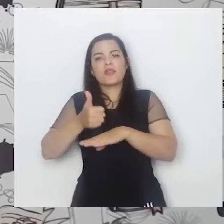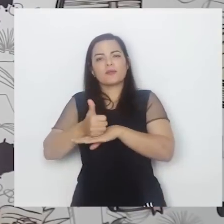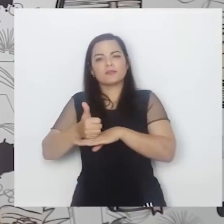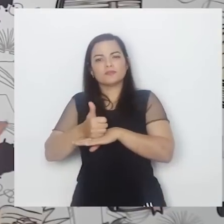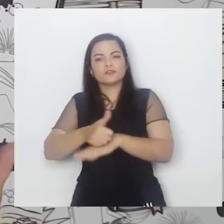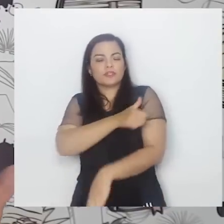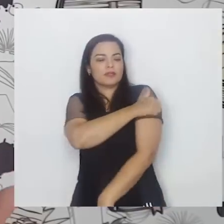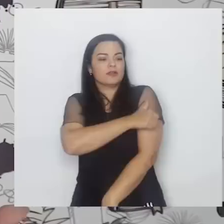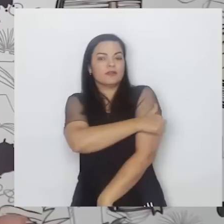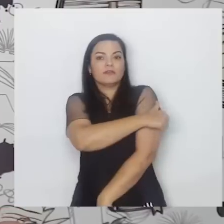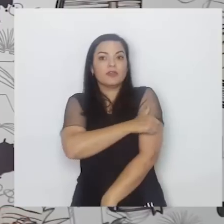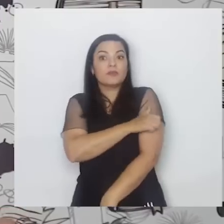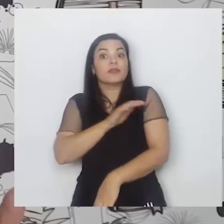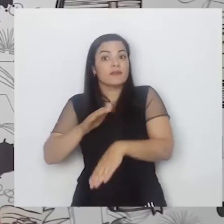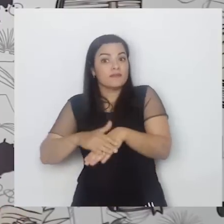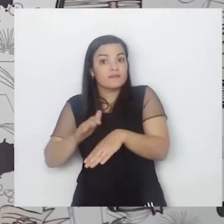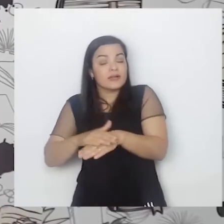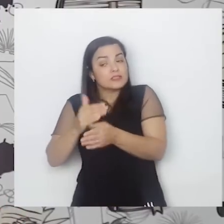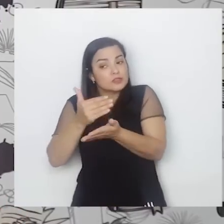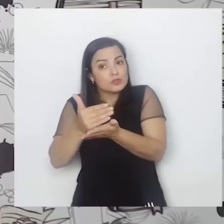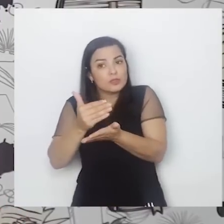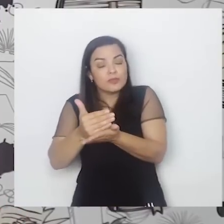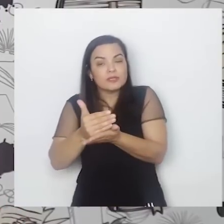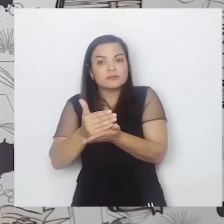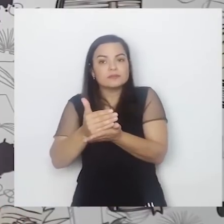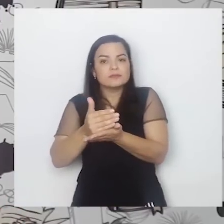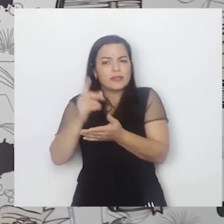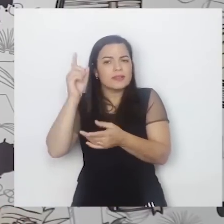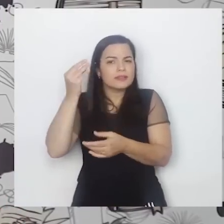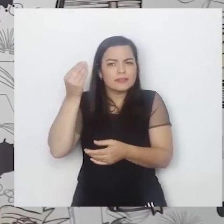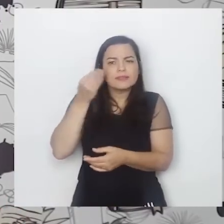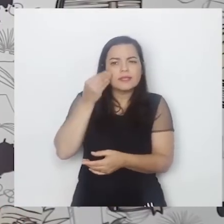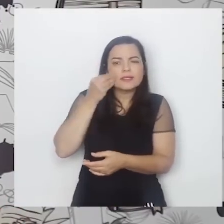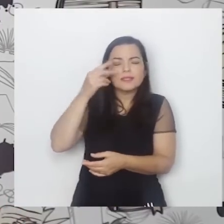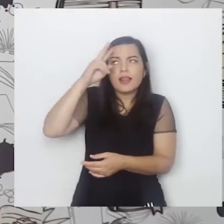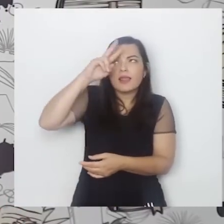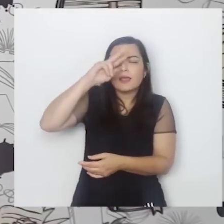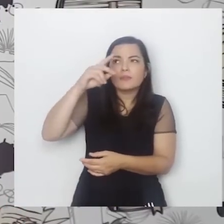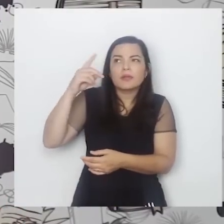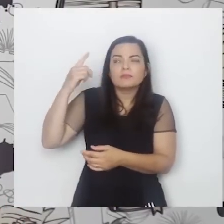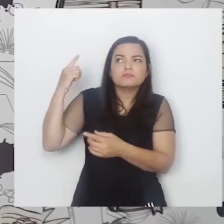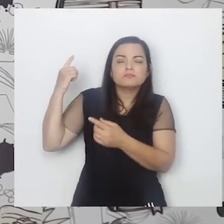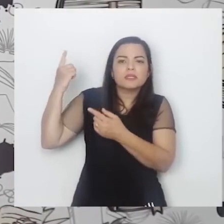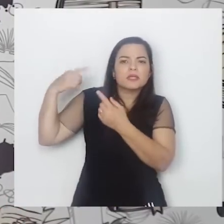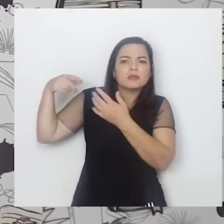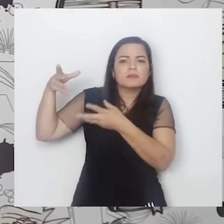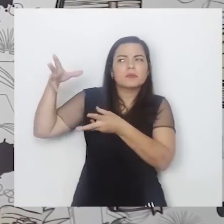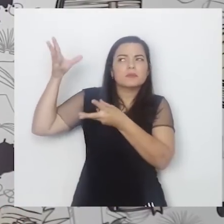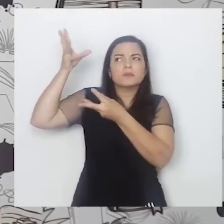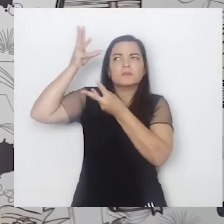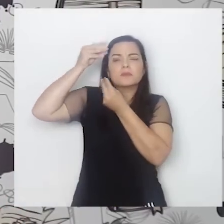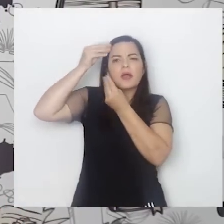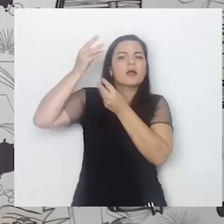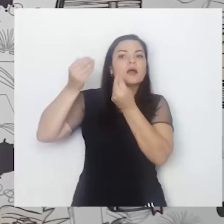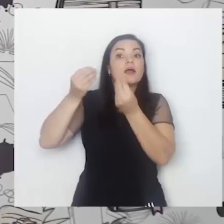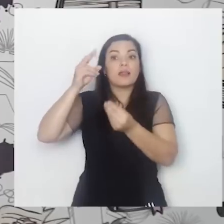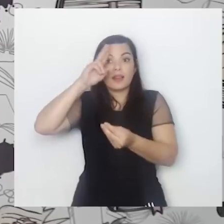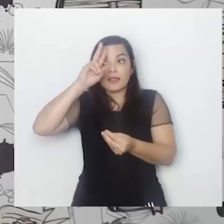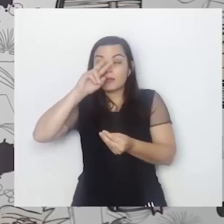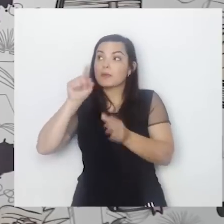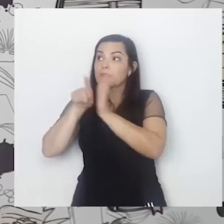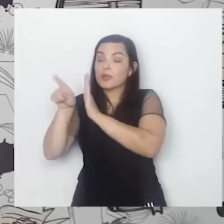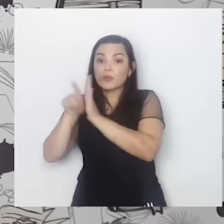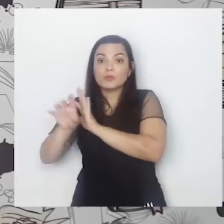você relembrar isso? Se você nunca passou por isso, pergunte para alguém aí na sua casa e registre no